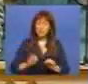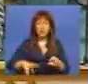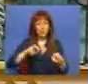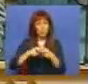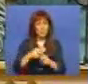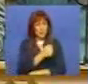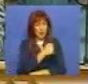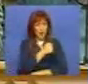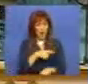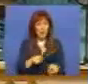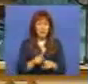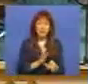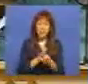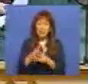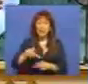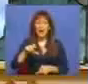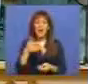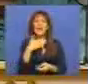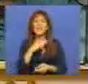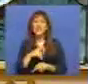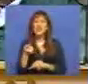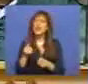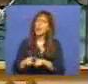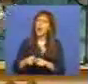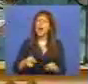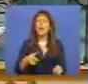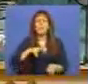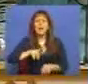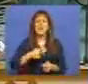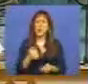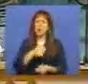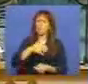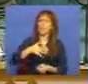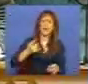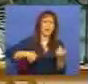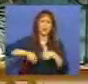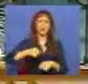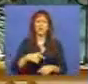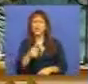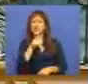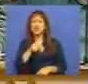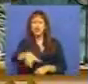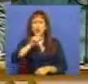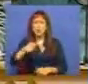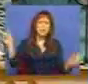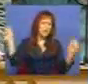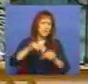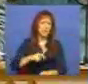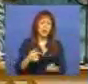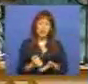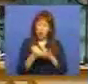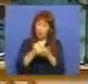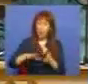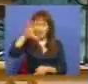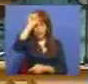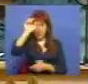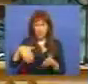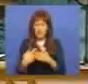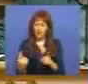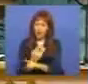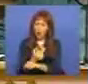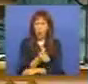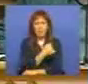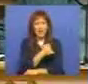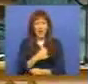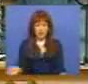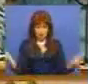da habitação por via do crédito, transformamos-nos num país de proprietários. Escolheu-se mal. O apoio do Estado à compra de